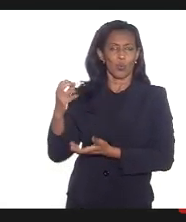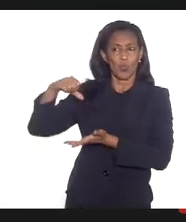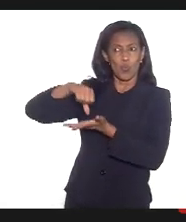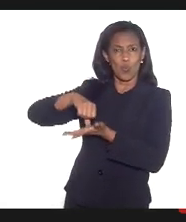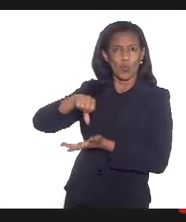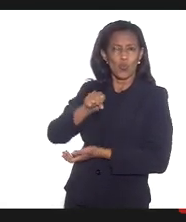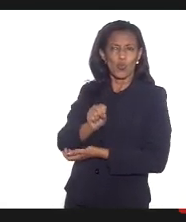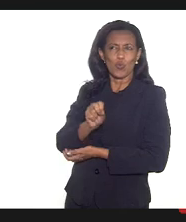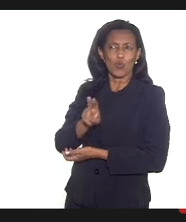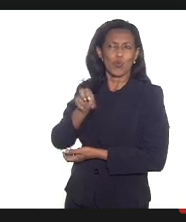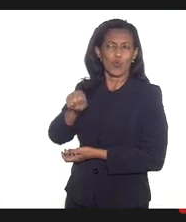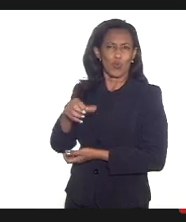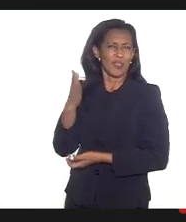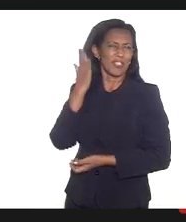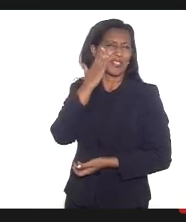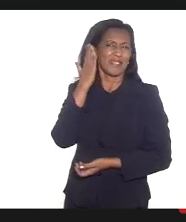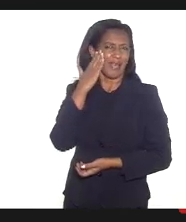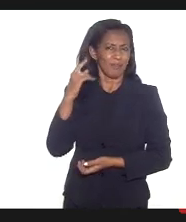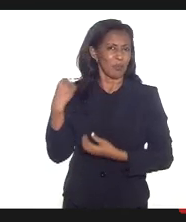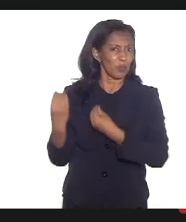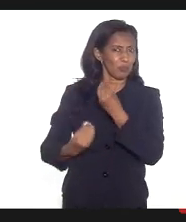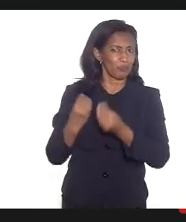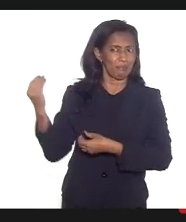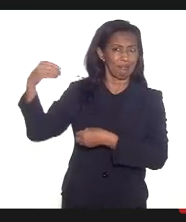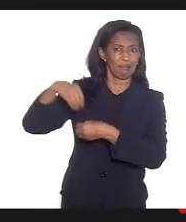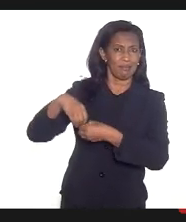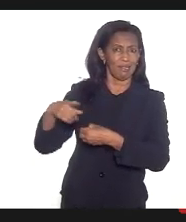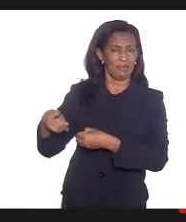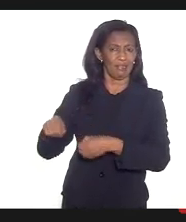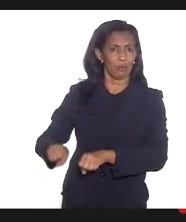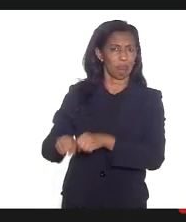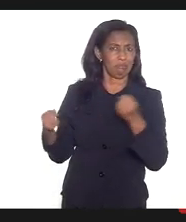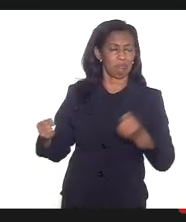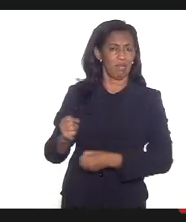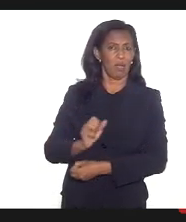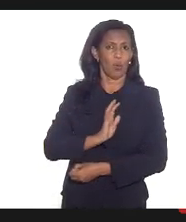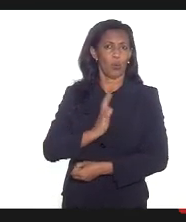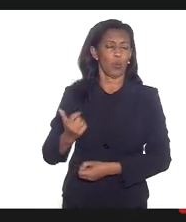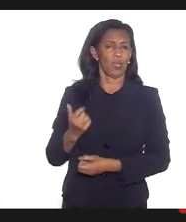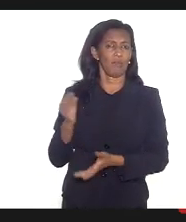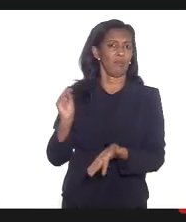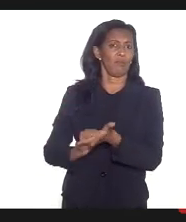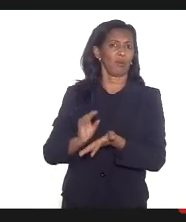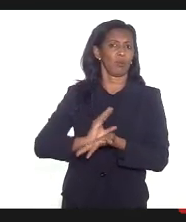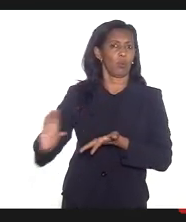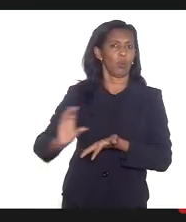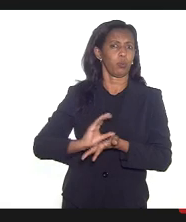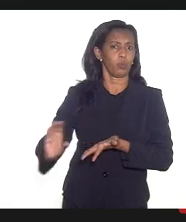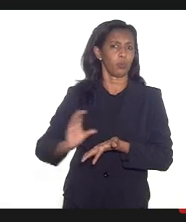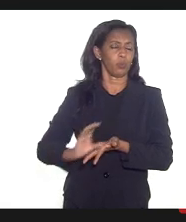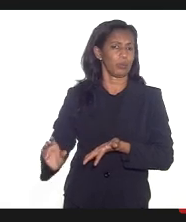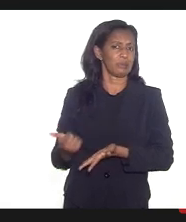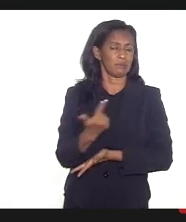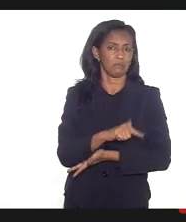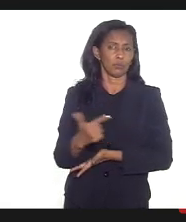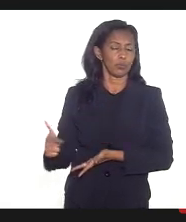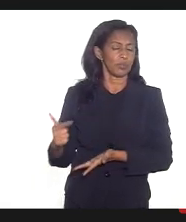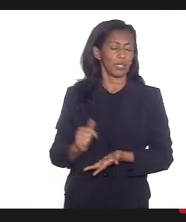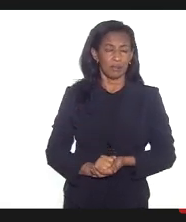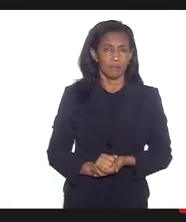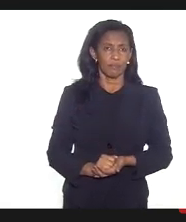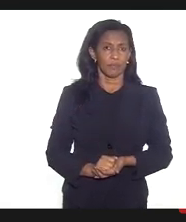defende o SUS mas a gente sabe as precariedades com a falta de investimento do do